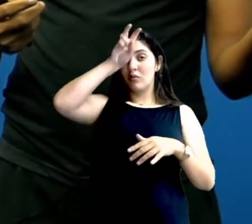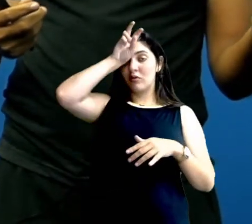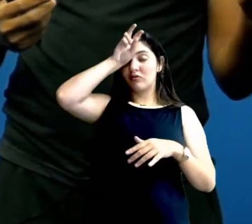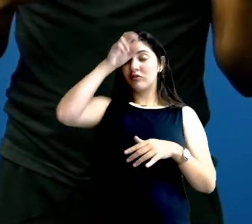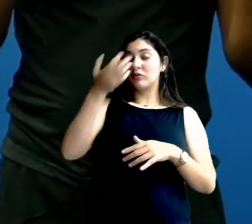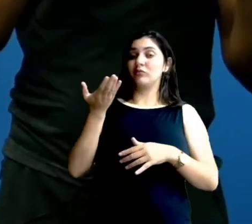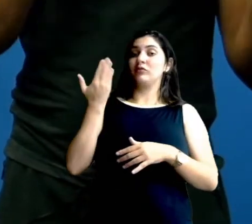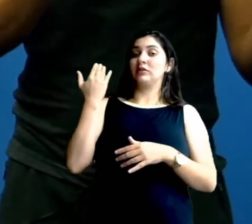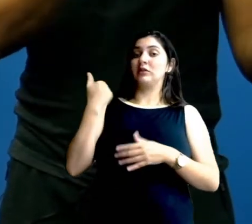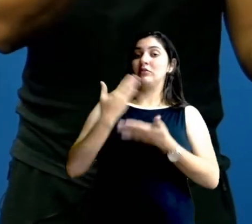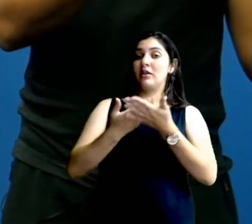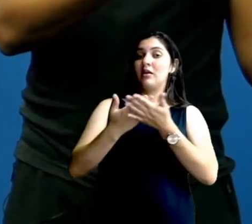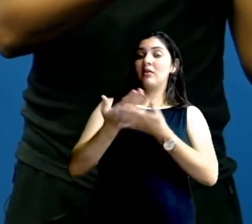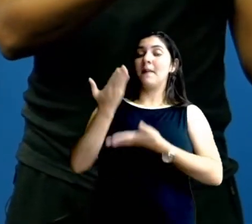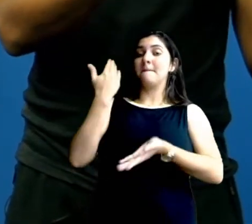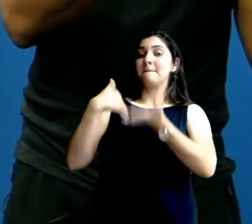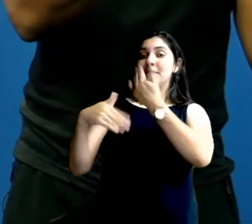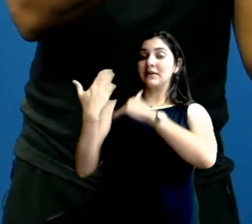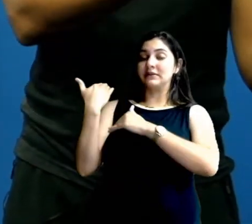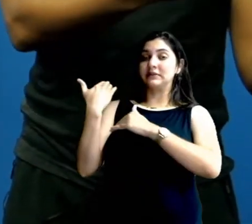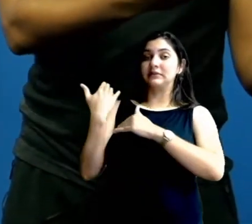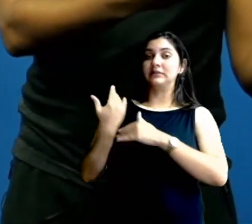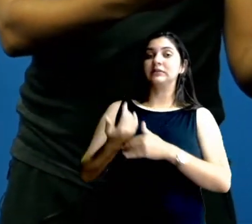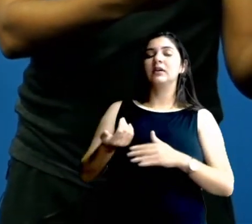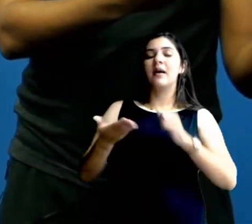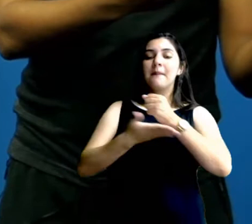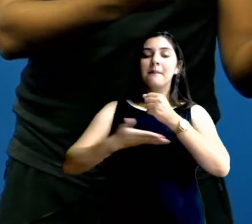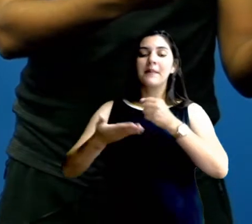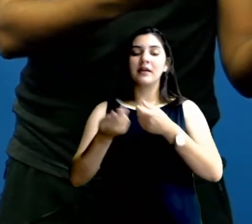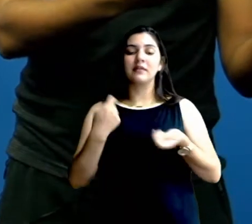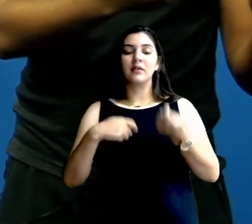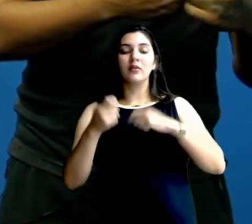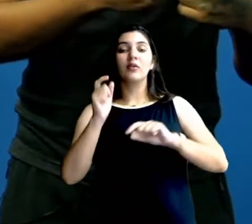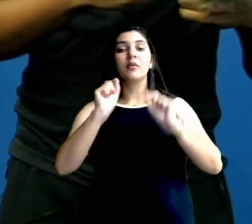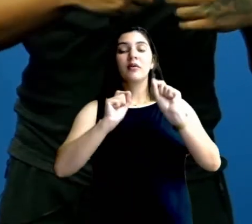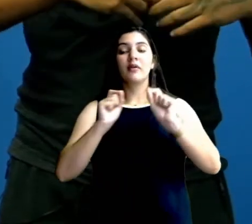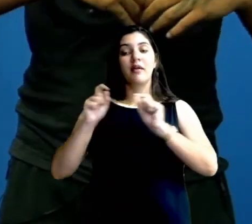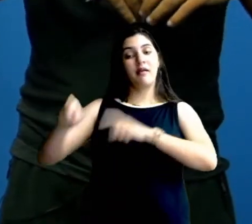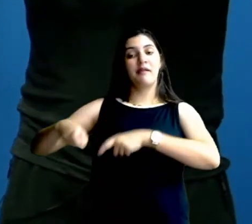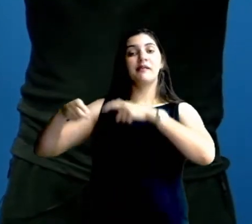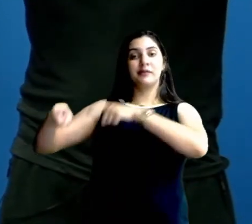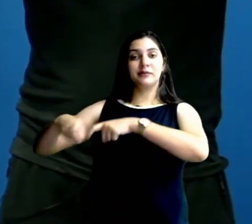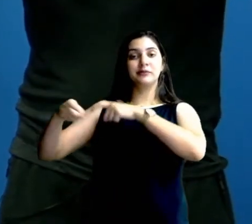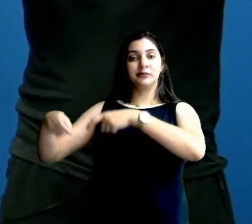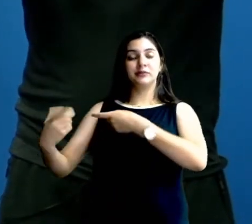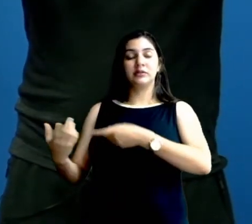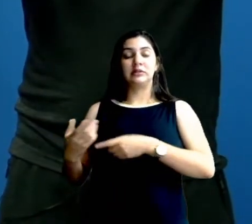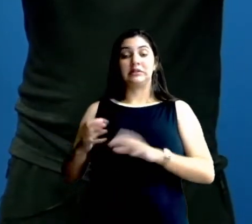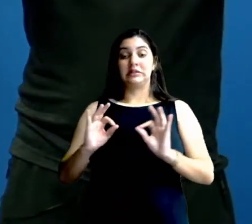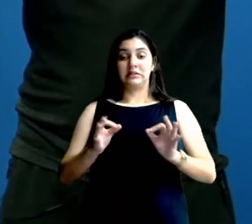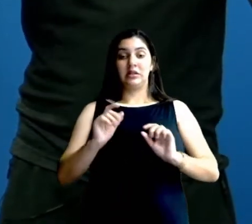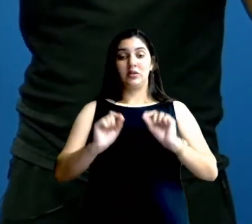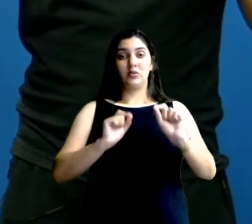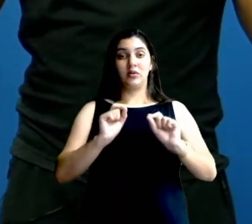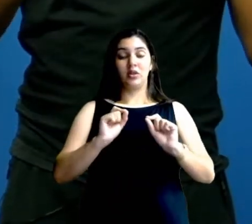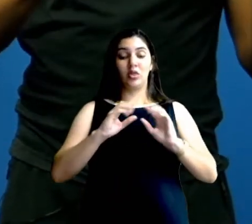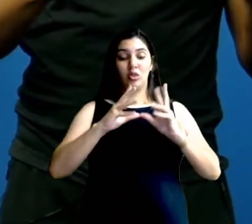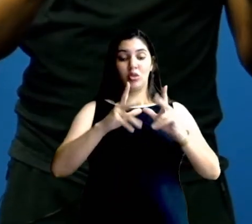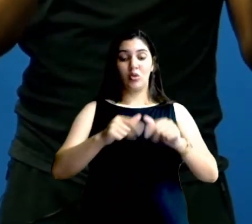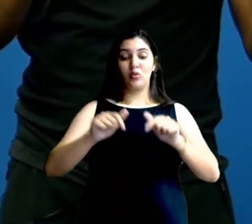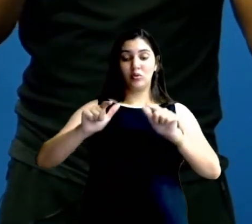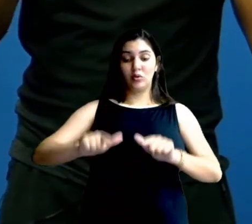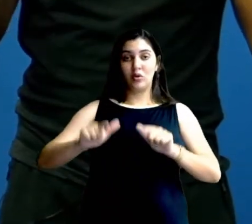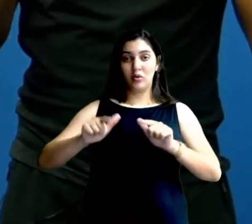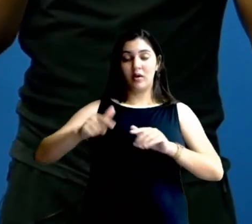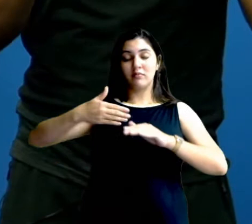uma aula passada por exemplo a base econômica deles era a agricultura lembra que a gente viu isso Inclusive a à toa da religião deles